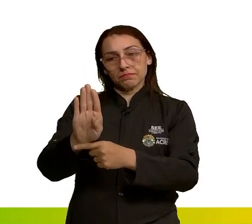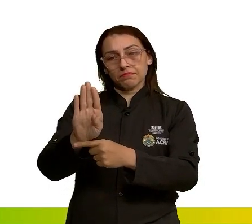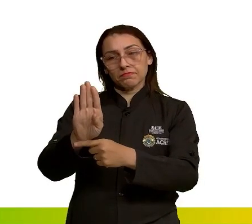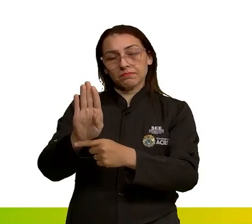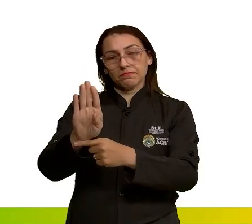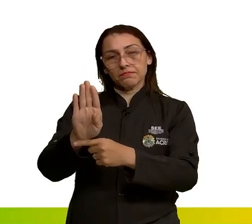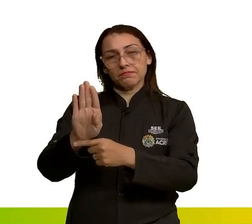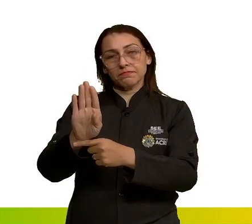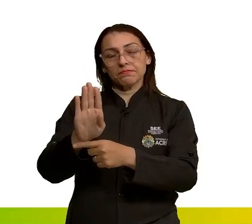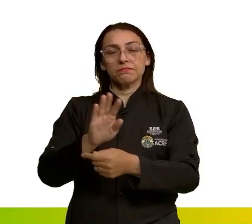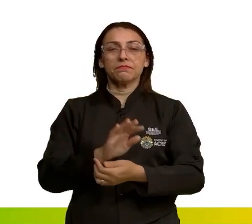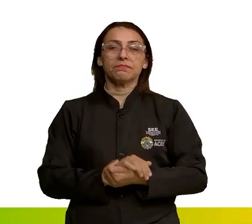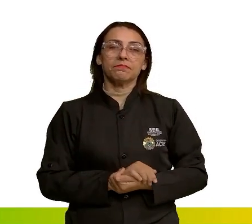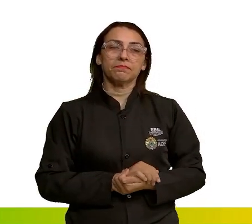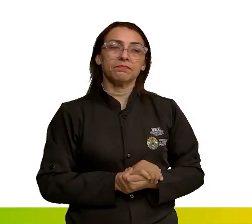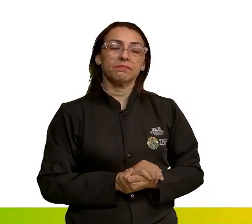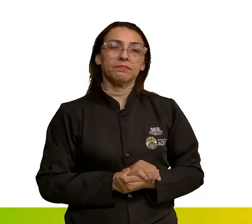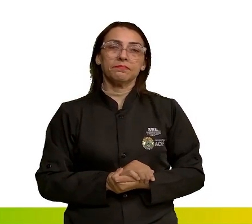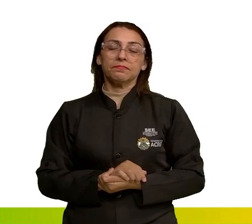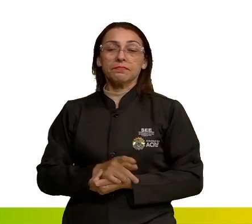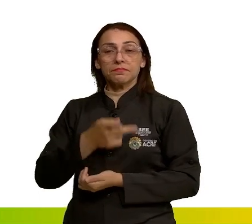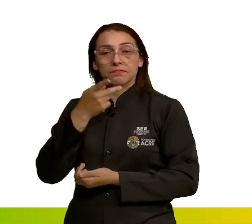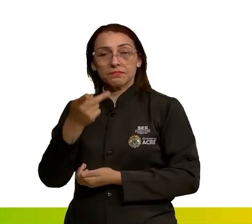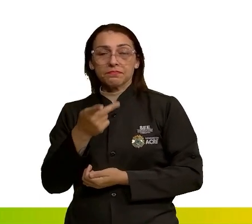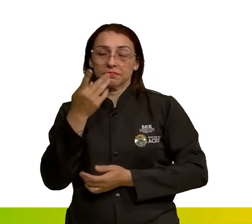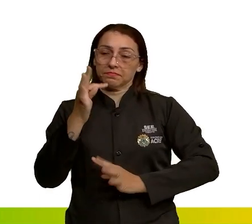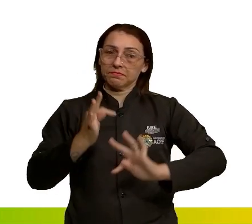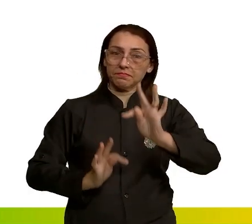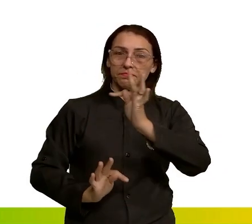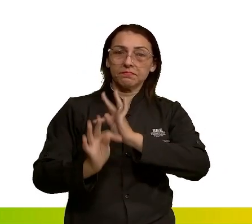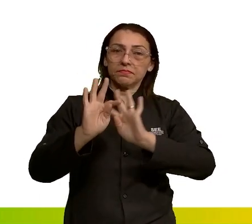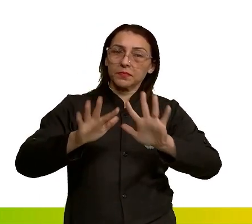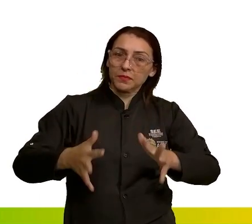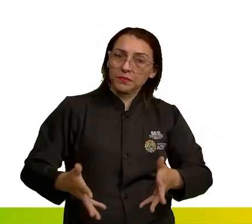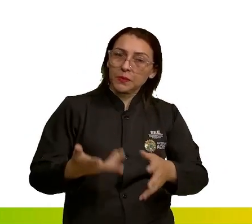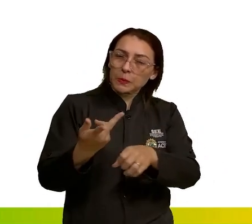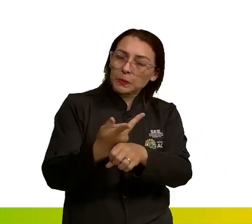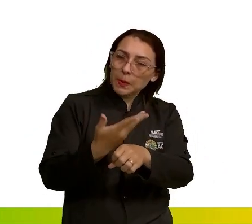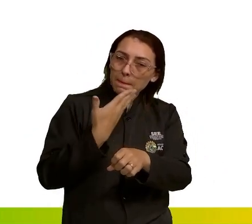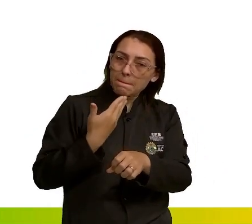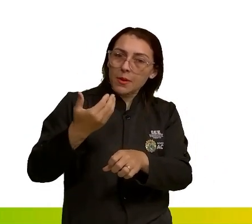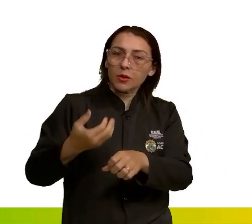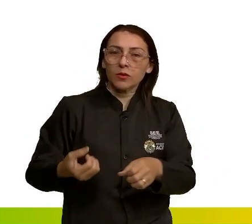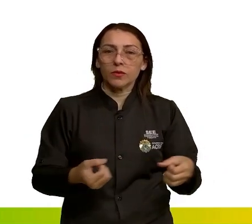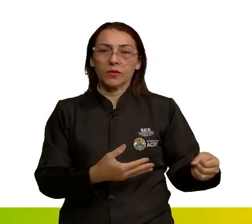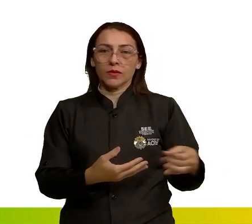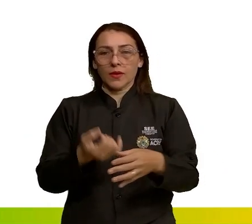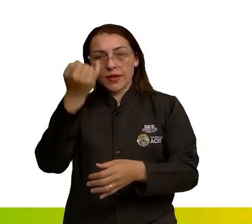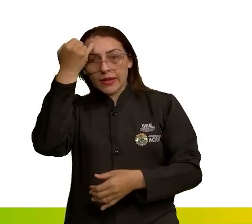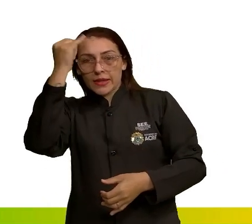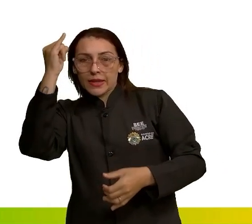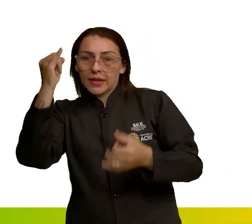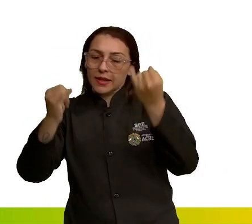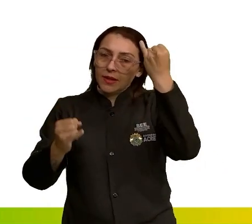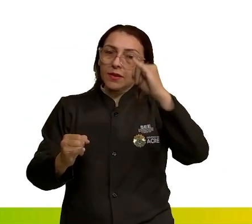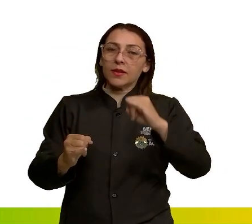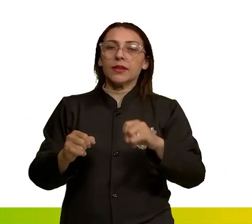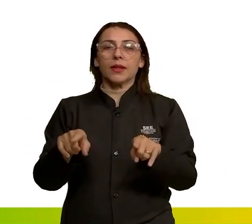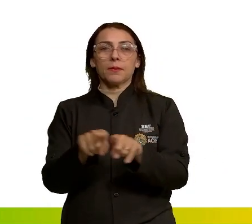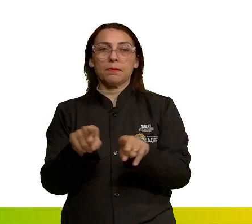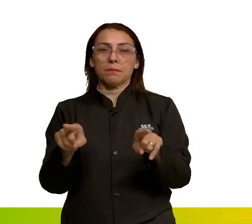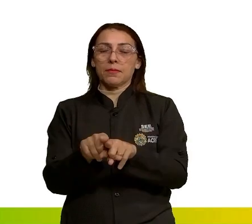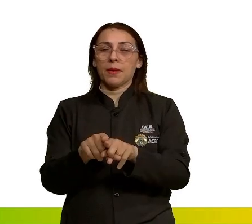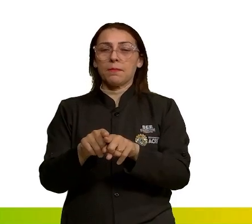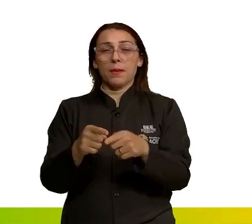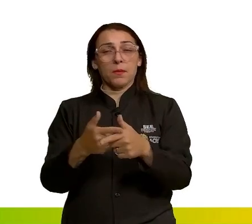temos a letra B, onde diz que a tecnologia estimula a busca por soluções inovadoras e